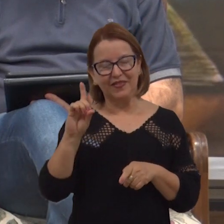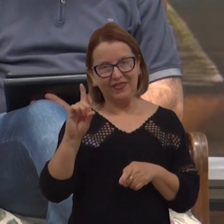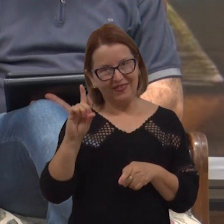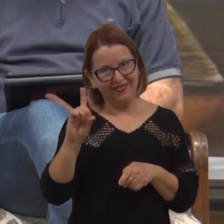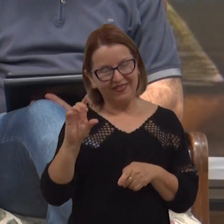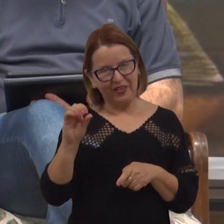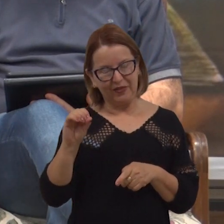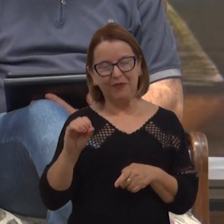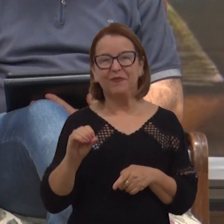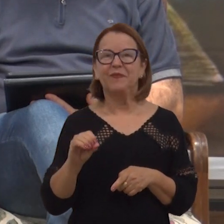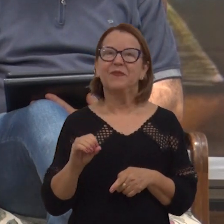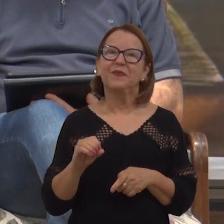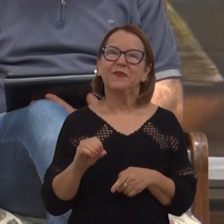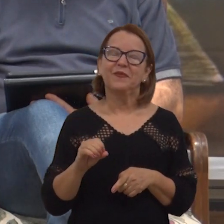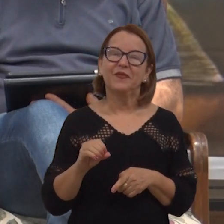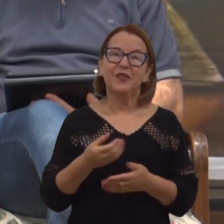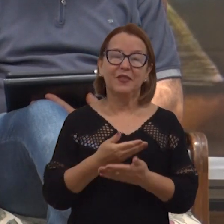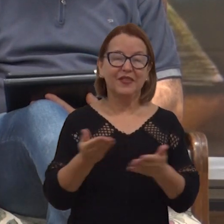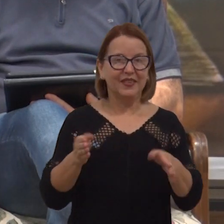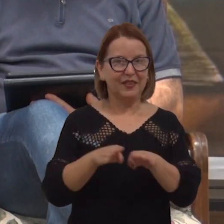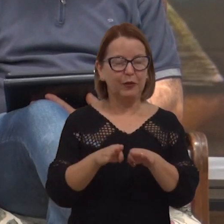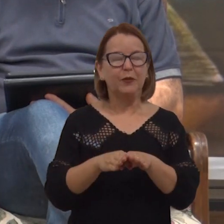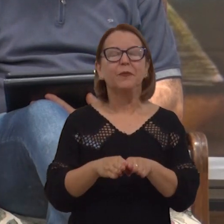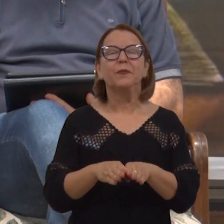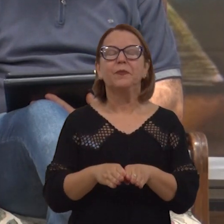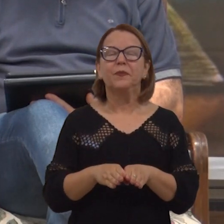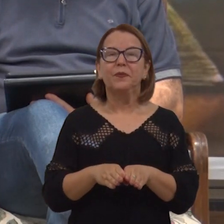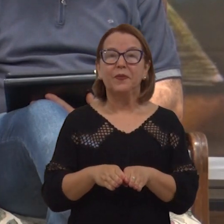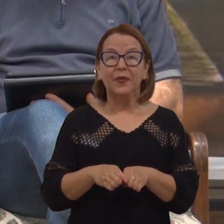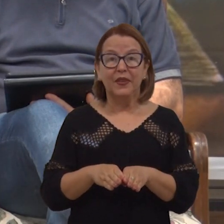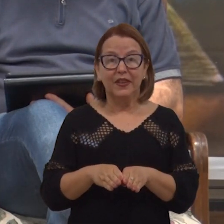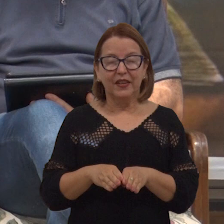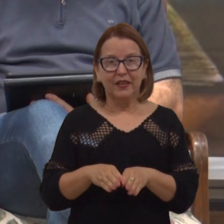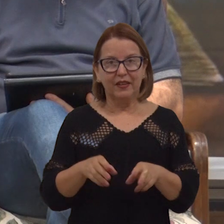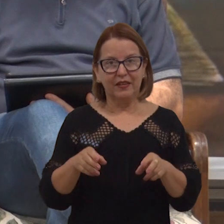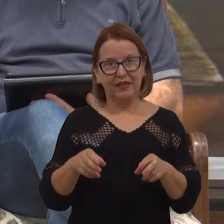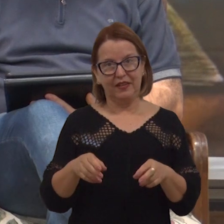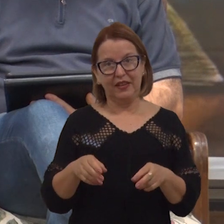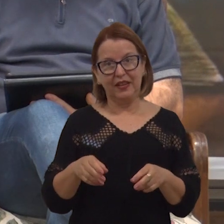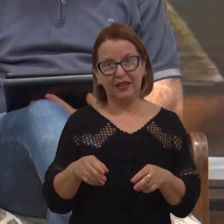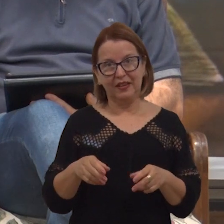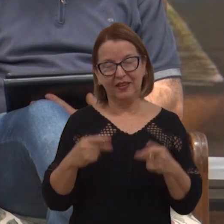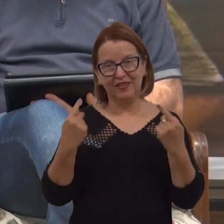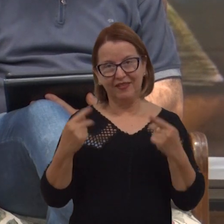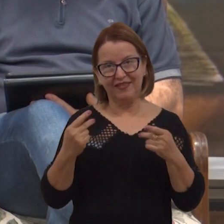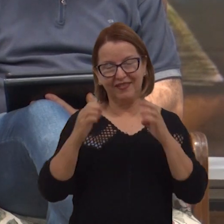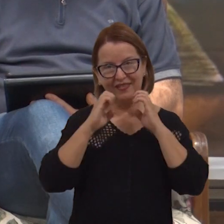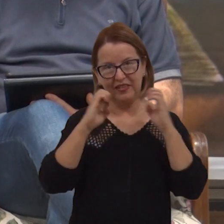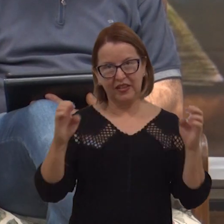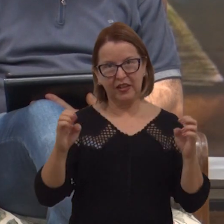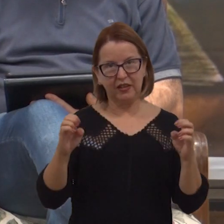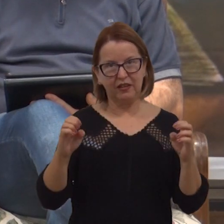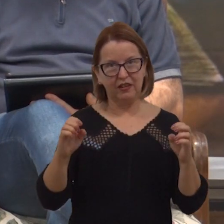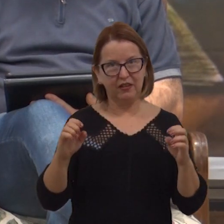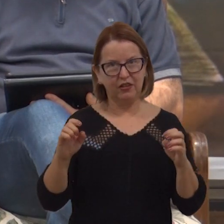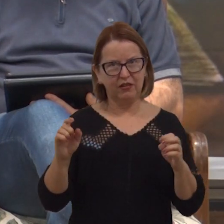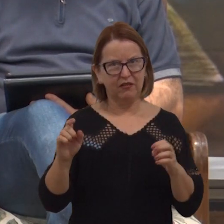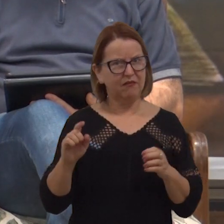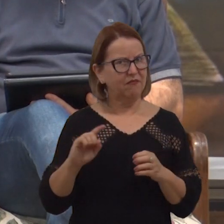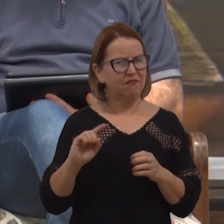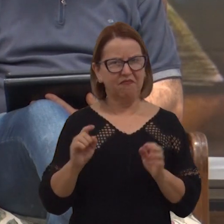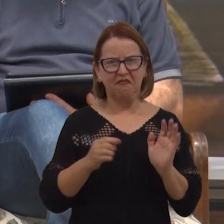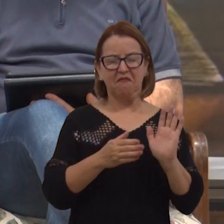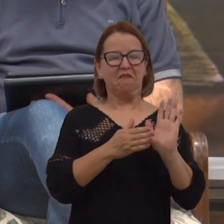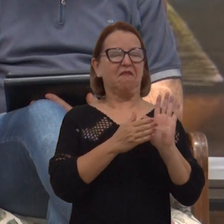também, que a pregação do evangelho, ela não exalta o homem. Ela